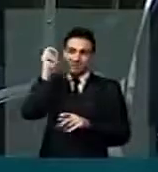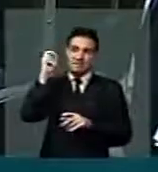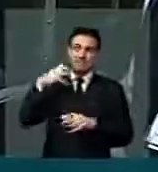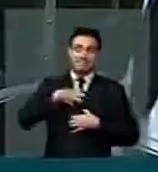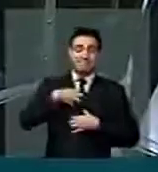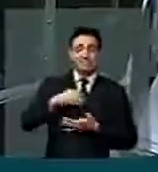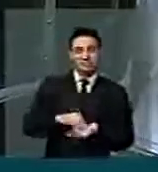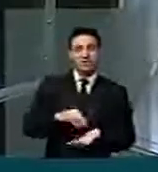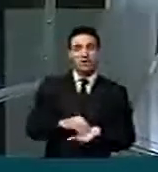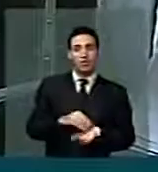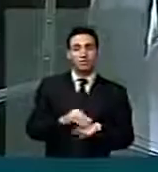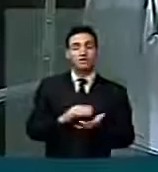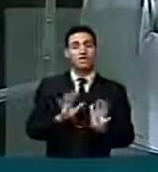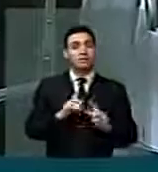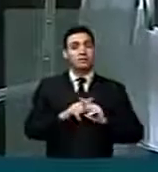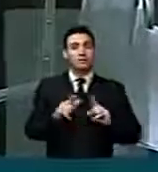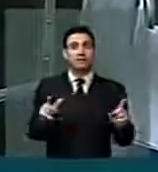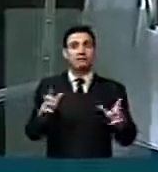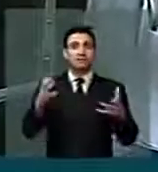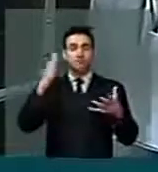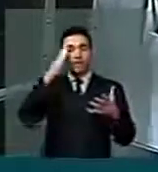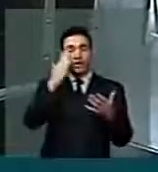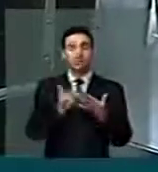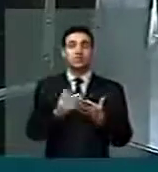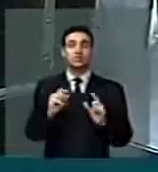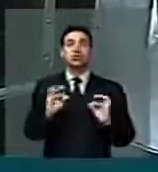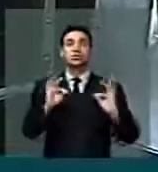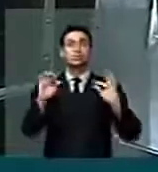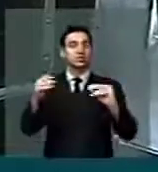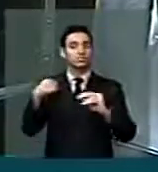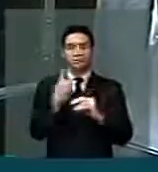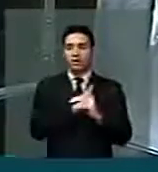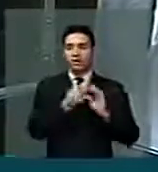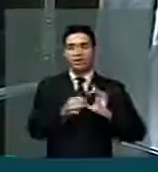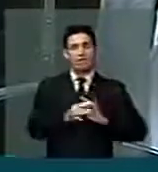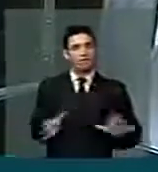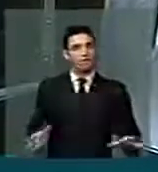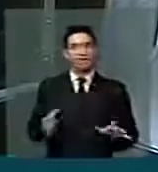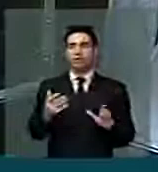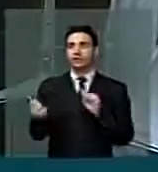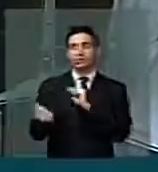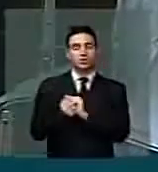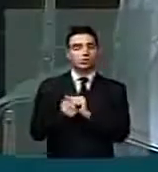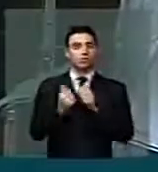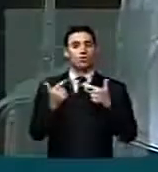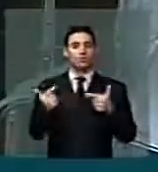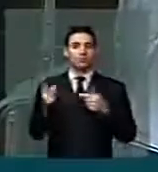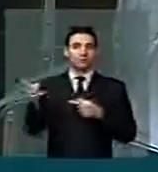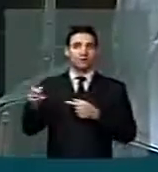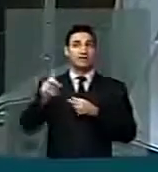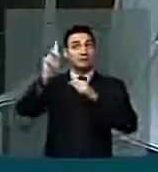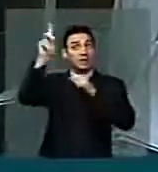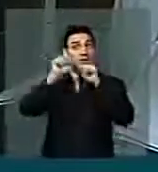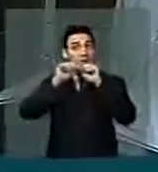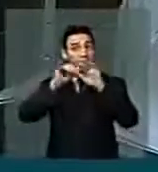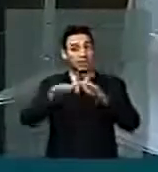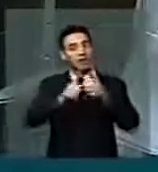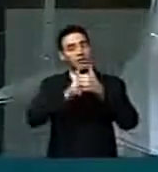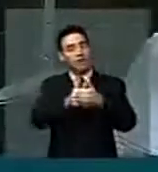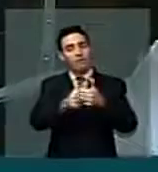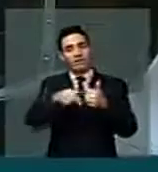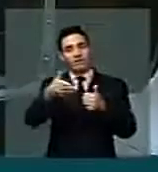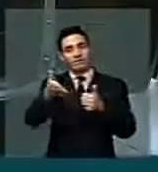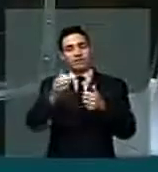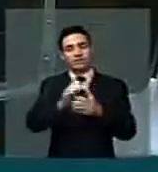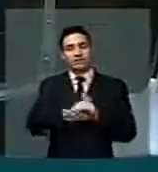aqui, creio que todos estarão à disposição da sua luta. E que Deus lhe ilumine e acompanhe.